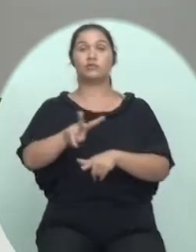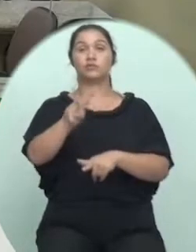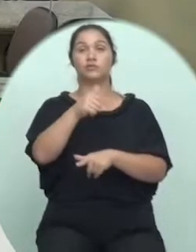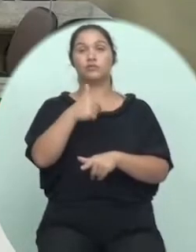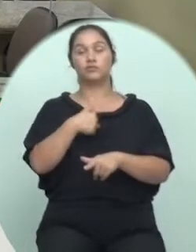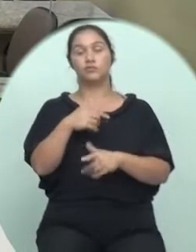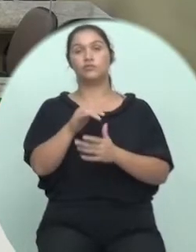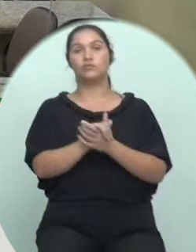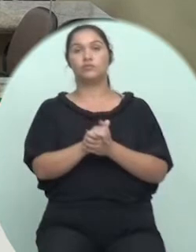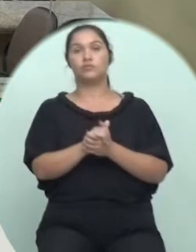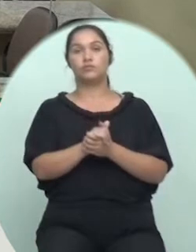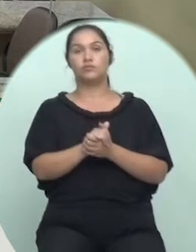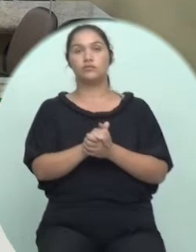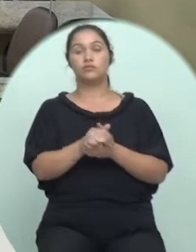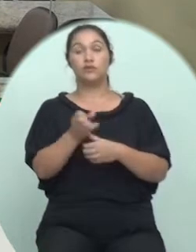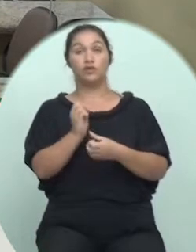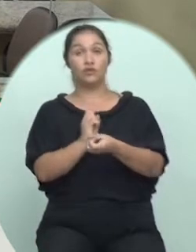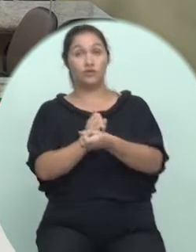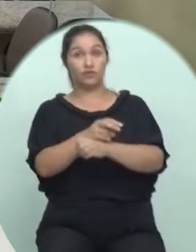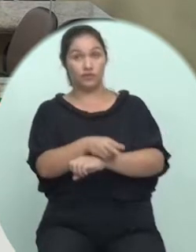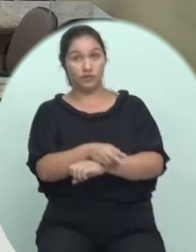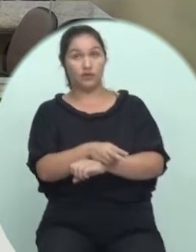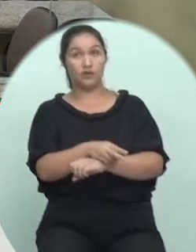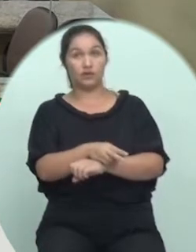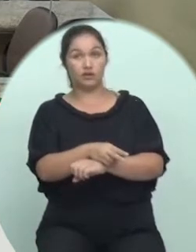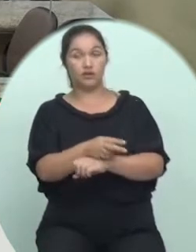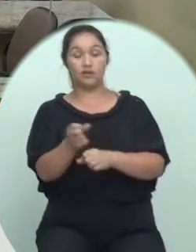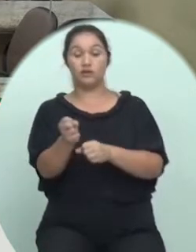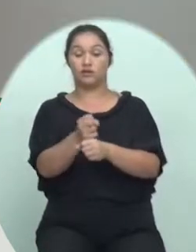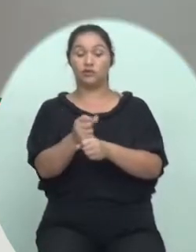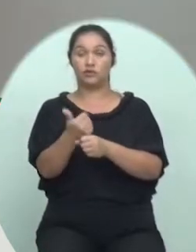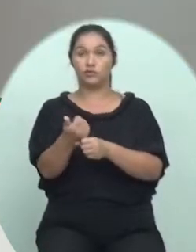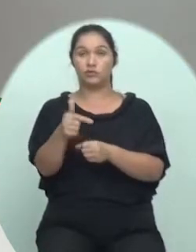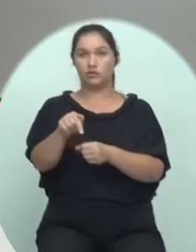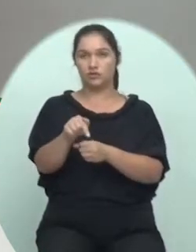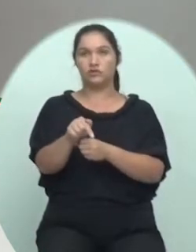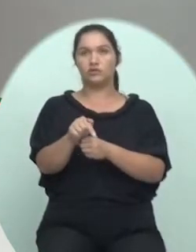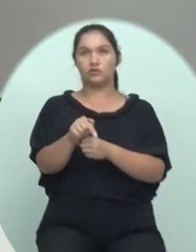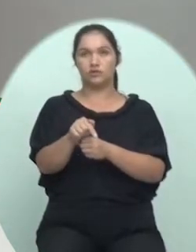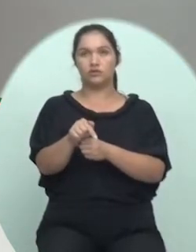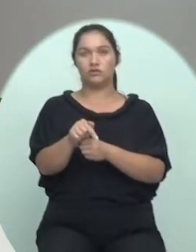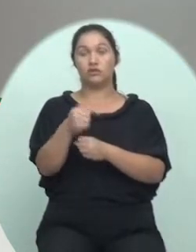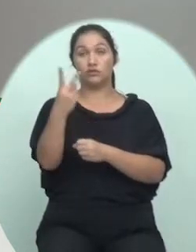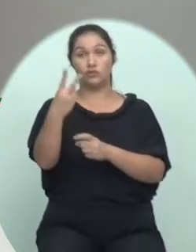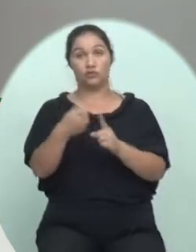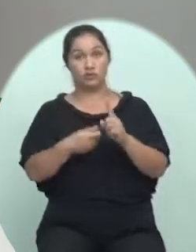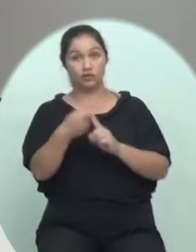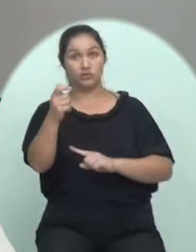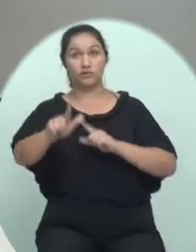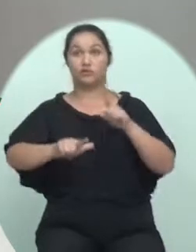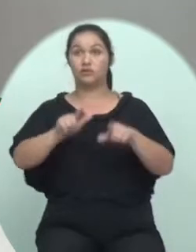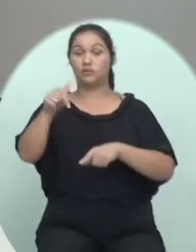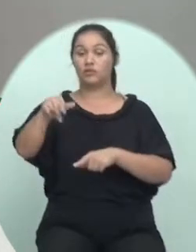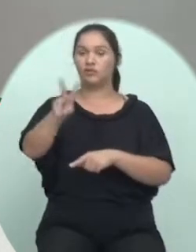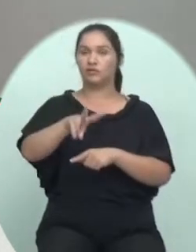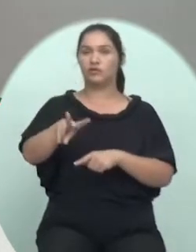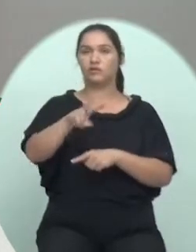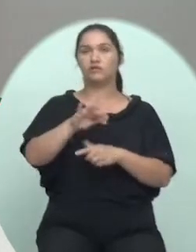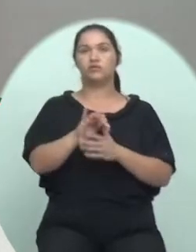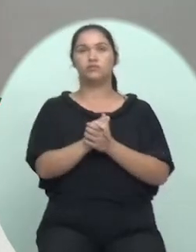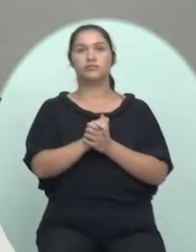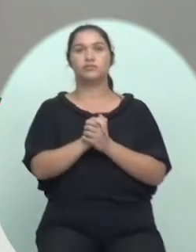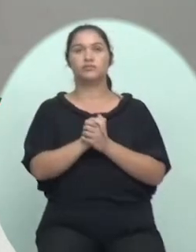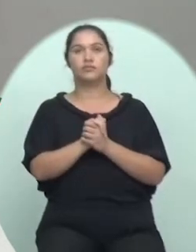Ocupei uma vaga na Câmara de Vereadores 2 meses no ano 2017, primeiro ano da legislatura.